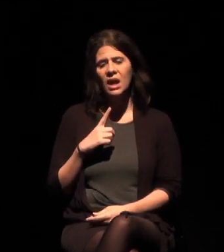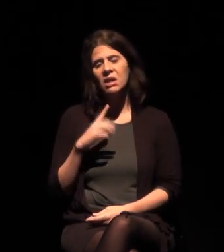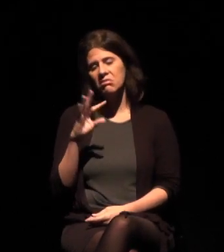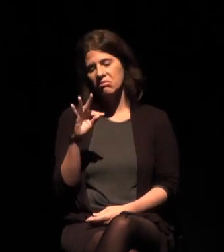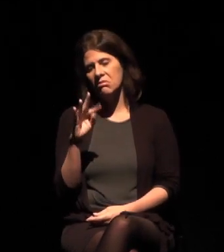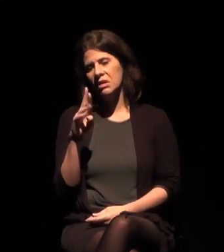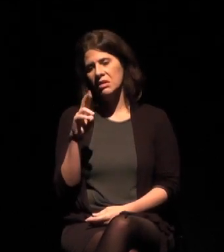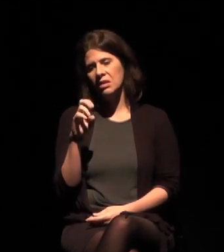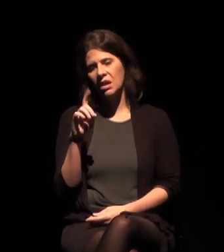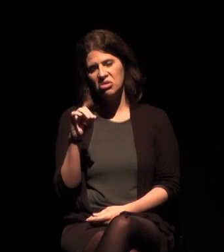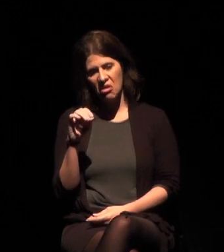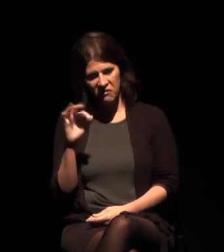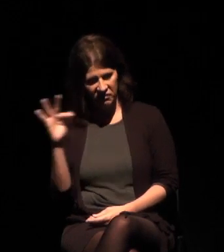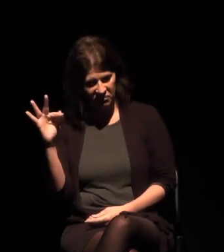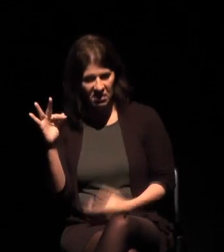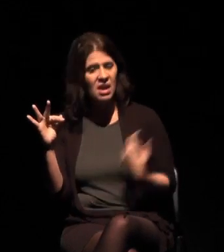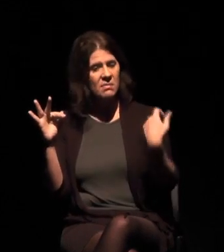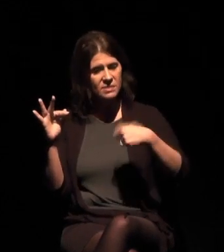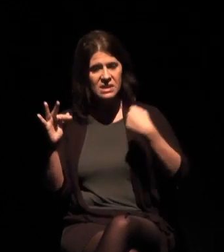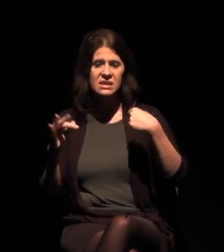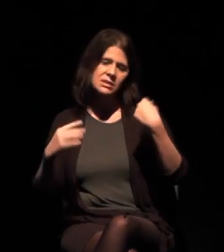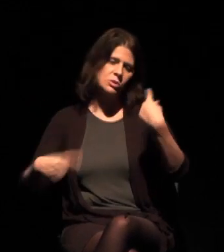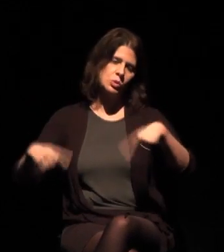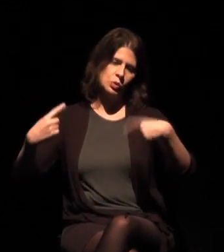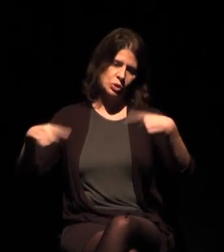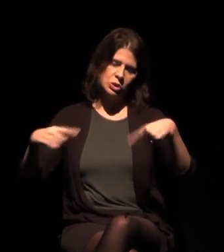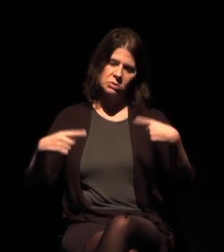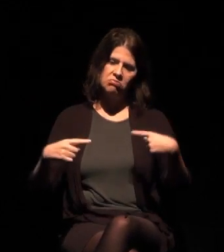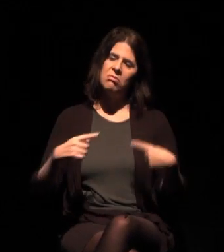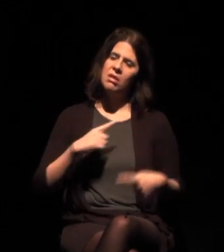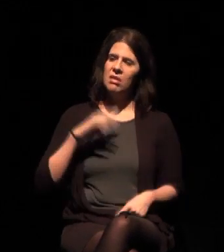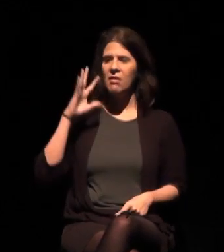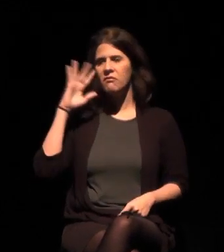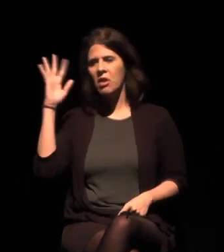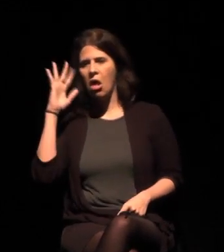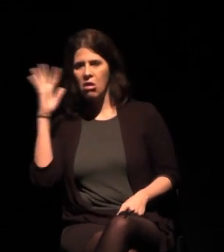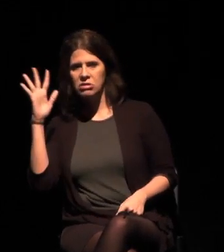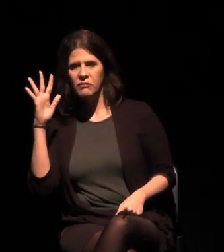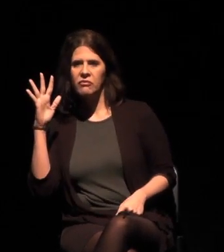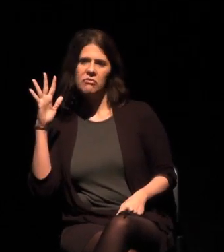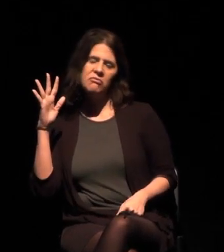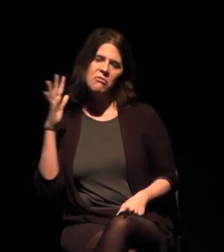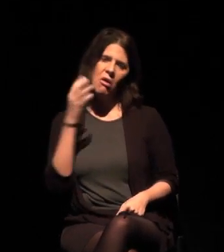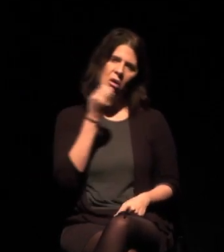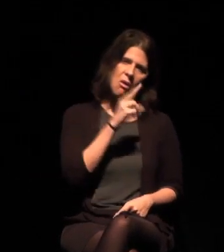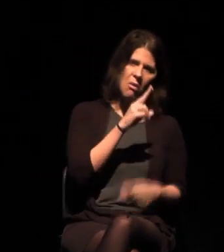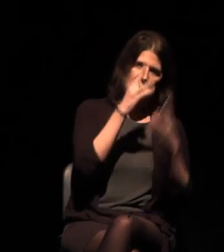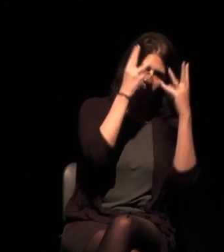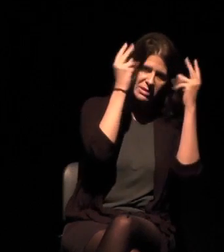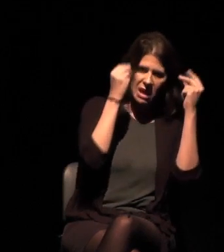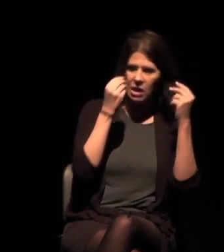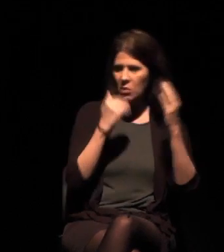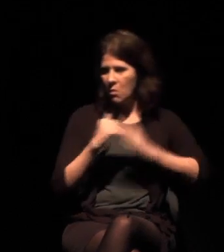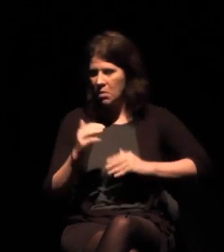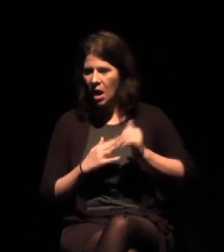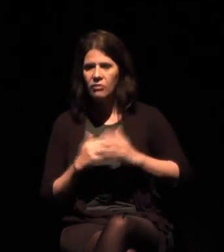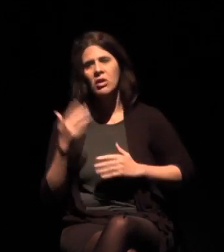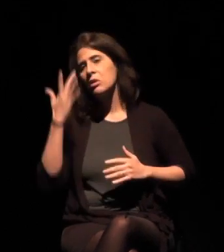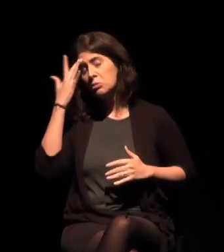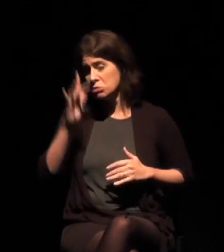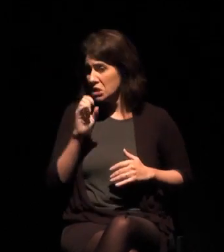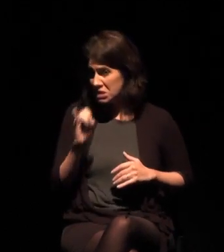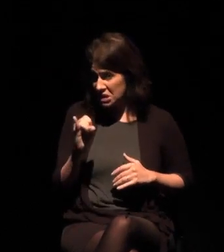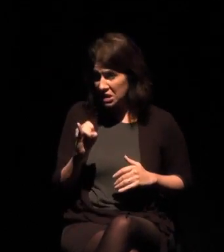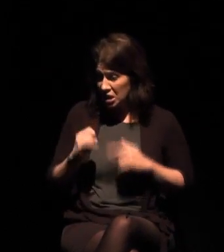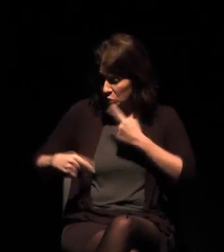discutido mais engenheiros mais filósofos eu creio que essa opção foi essa ninguém se teria mais engenheiros